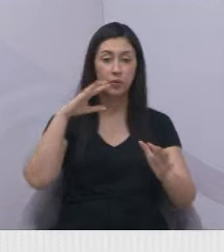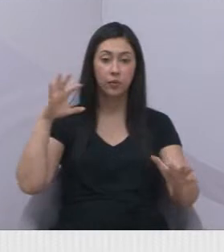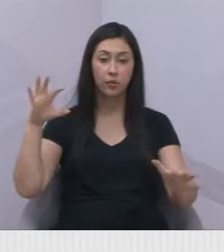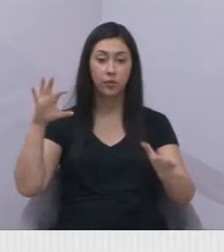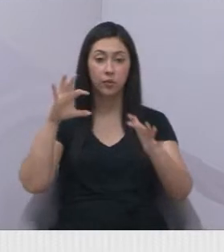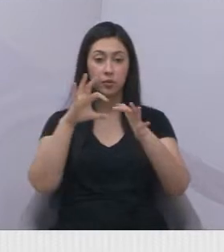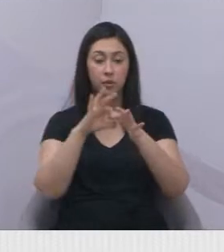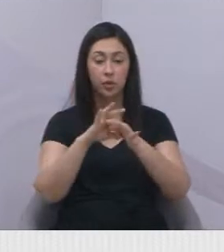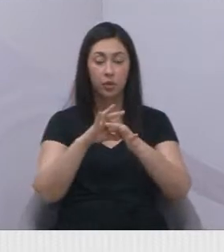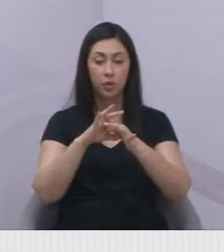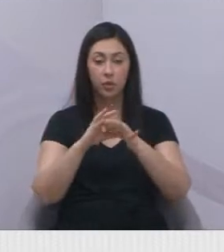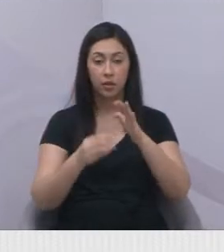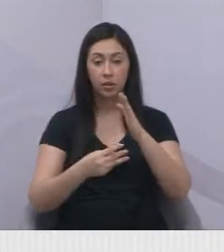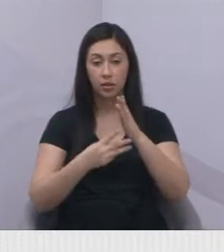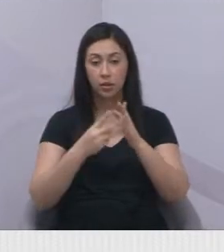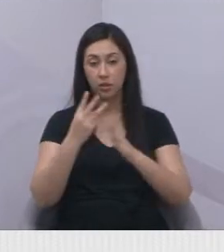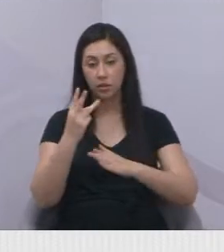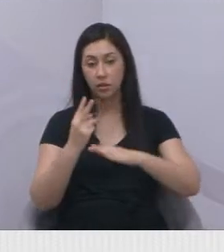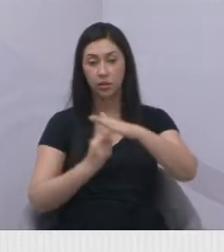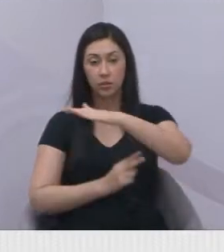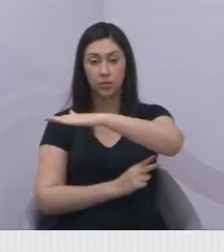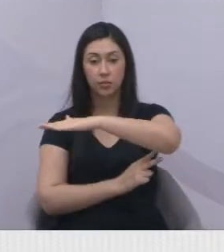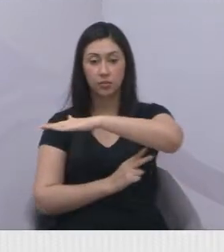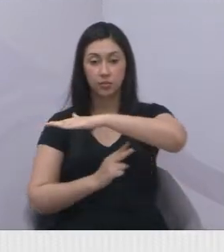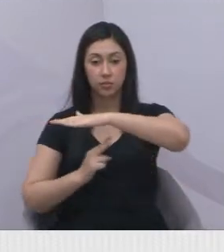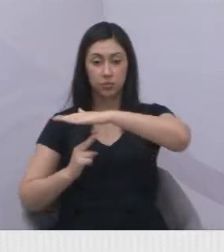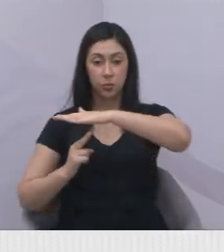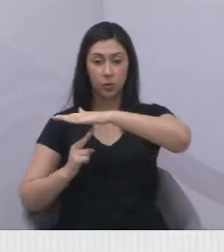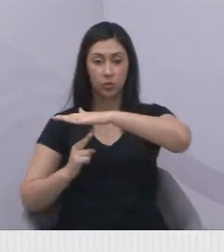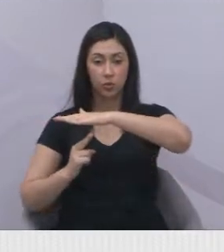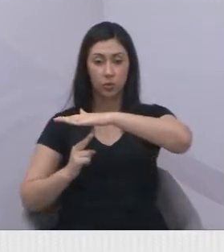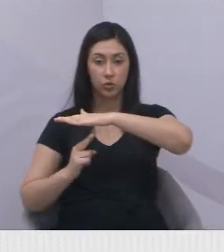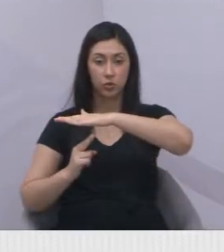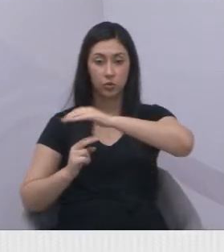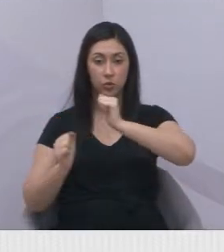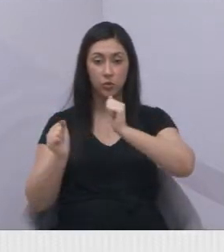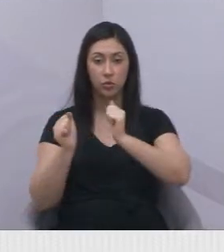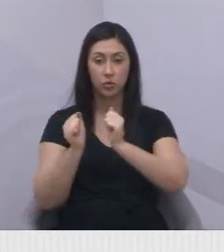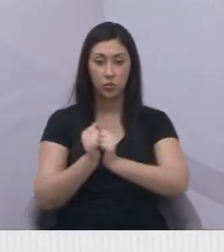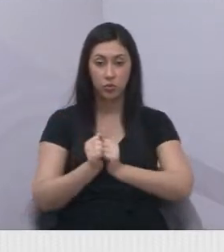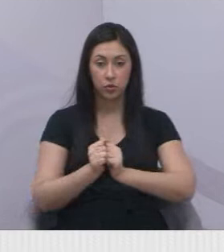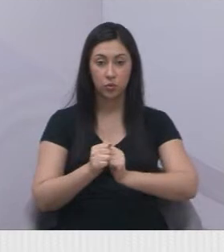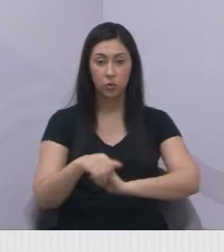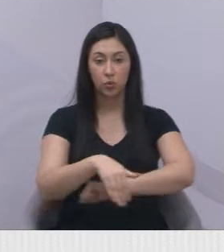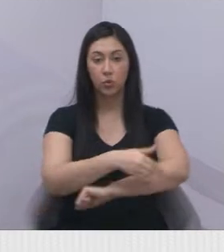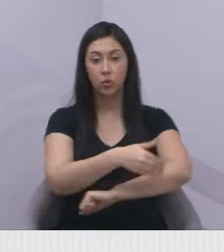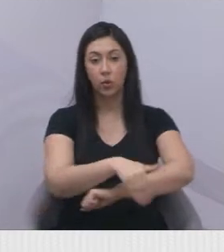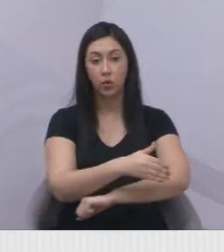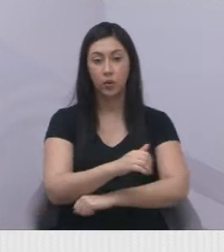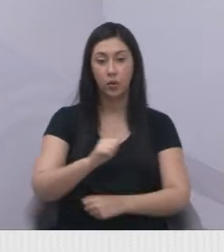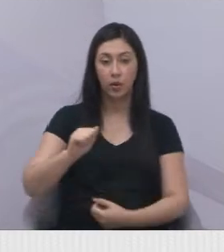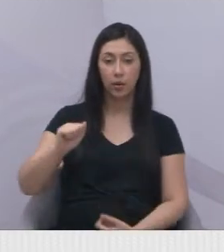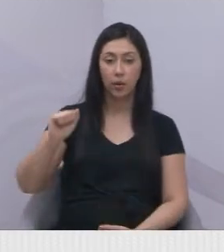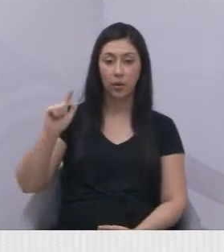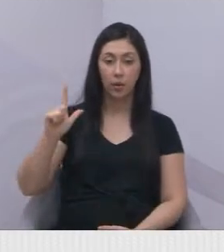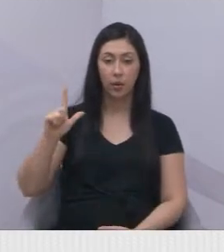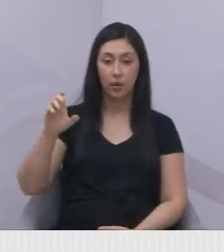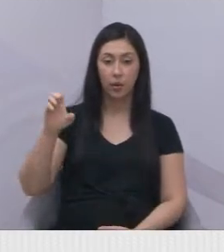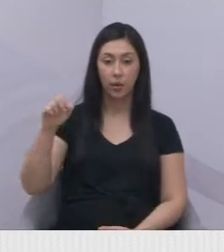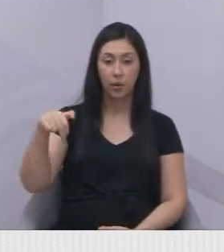interligar a terceira ponte com a Avenida Presidente